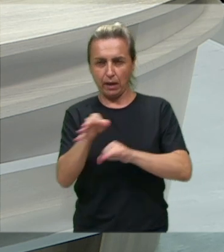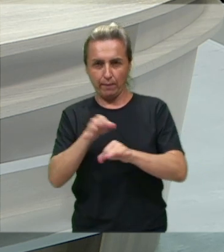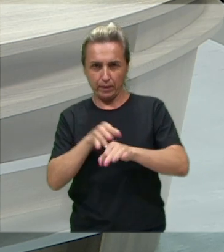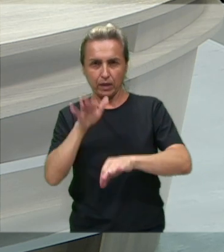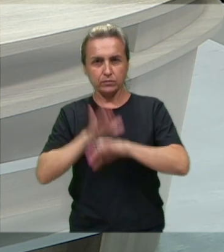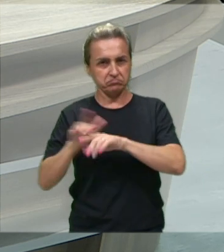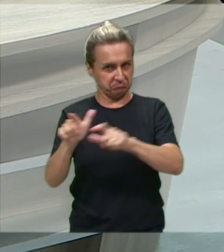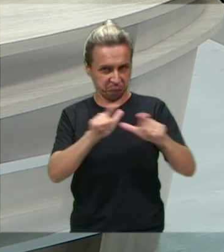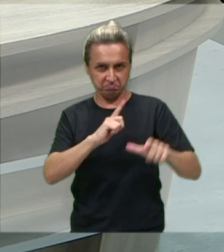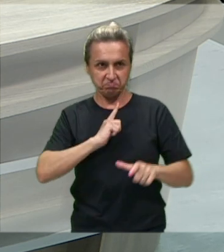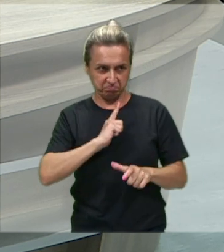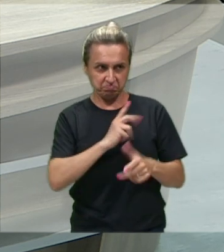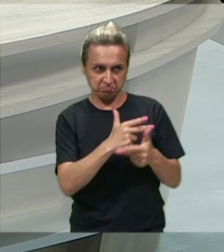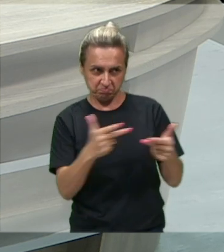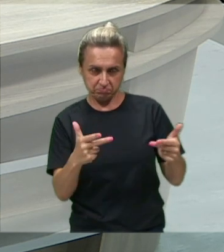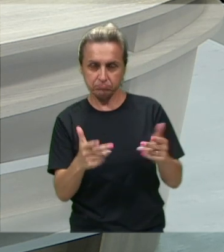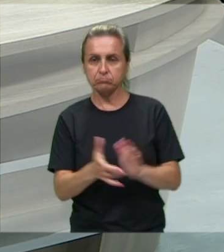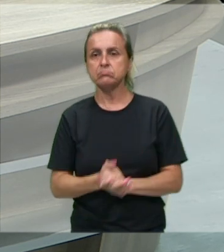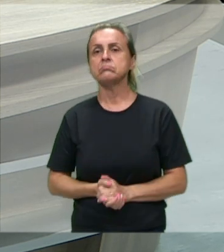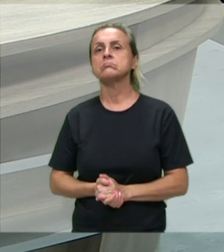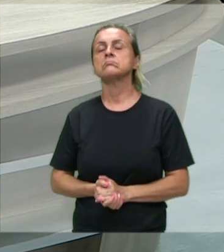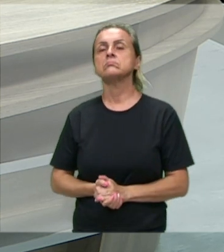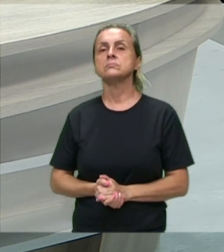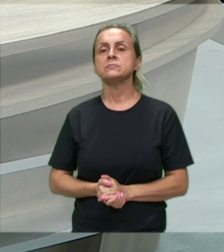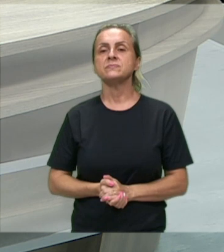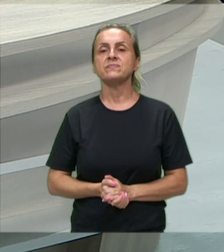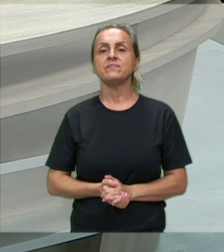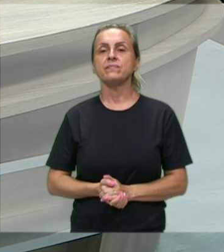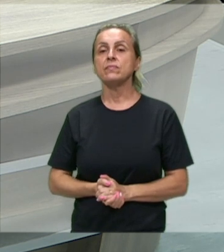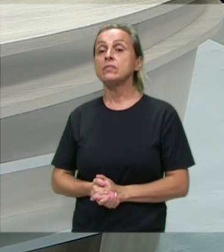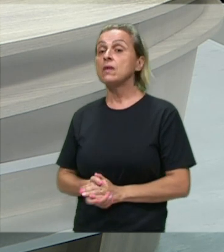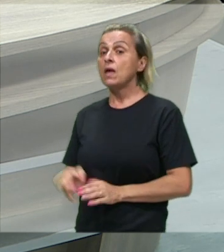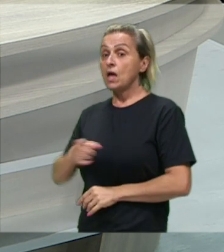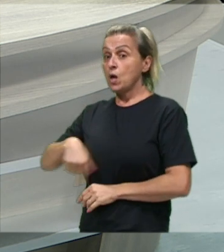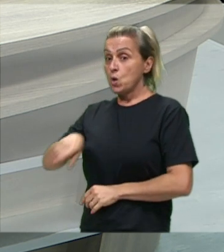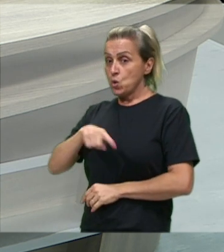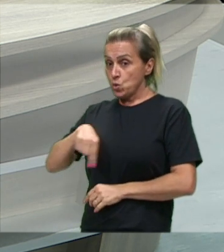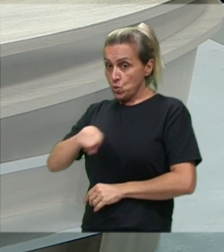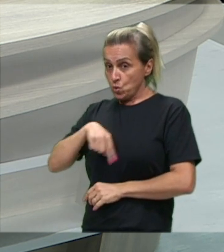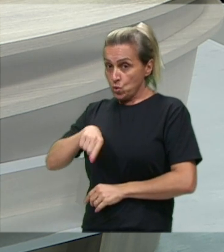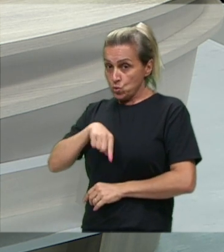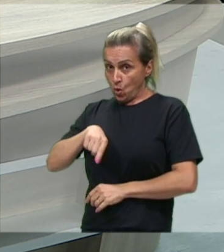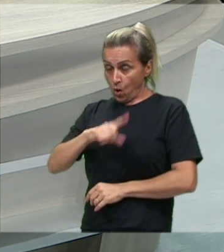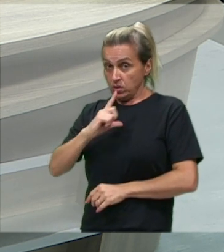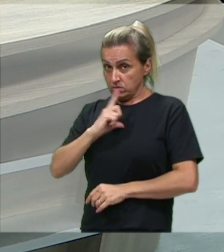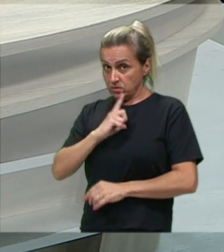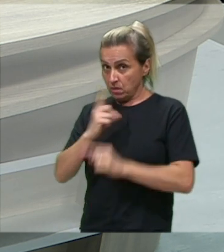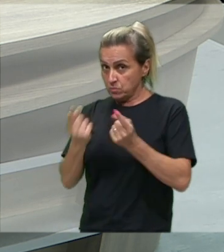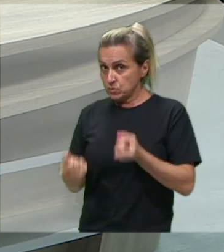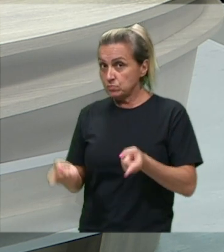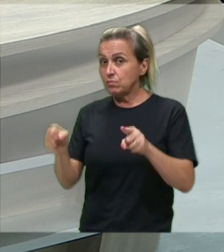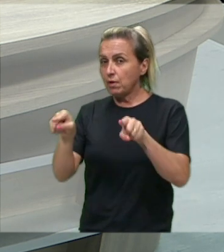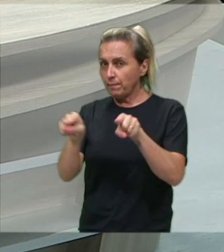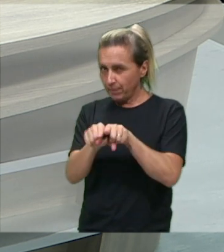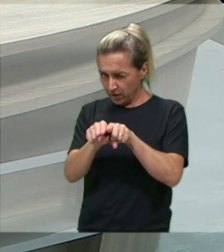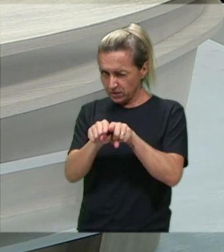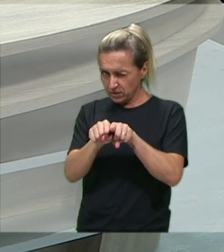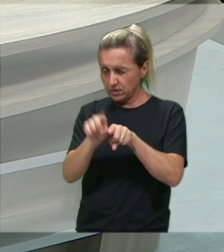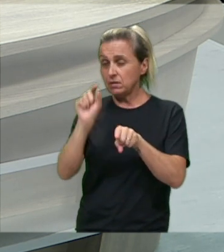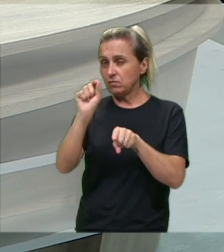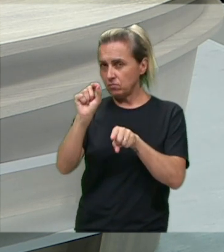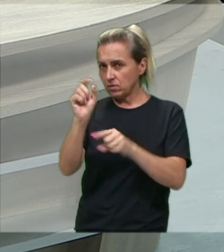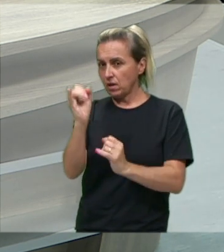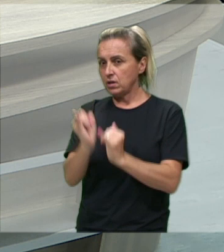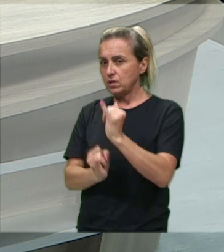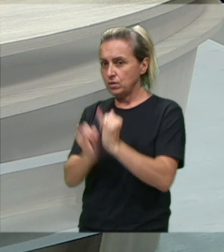algum? Os locais nossos, a gente fala assim, a gente tem um sistema nosso de parcerias, ou seja, as indústrias que têm um